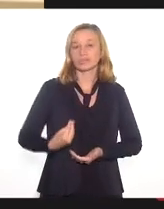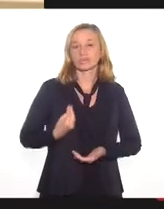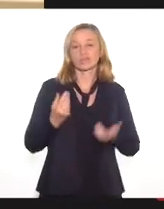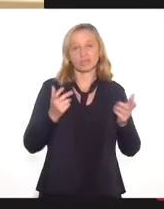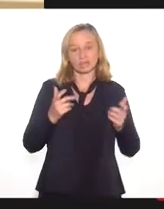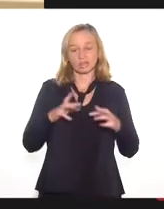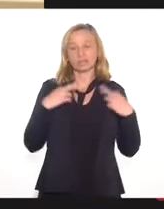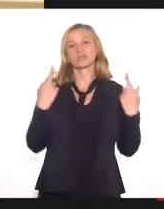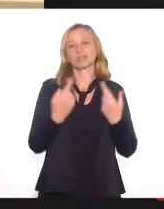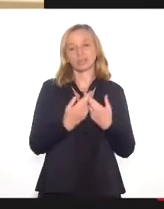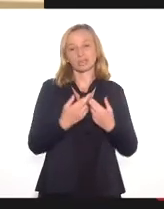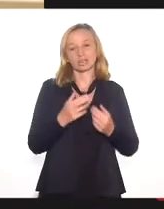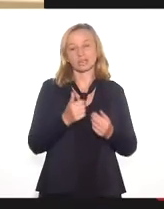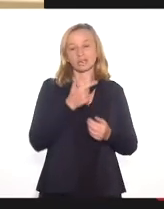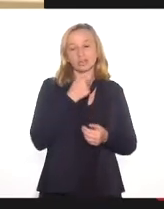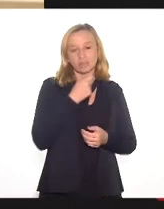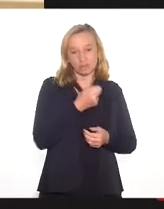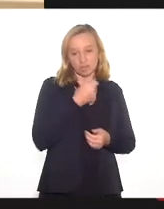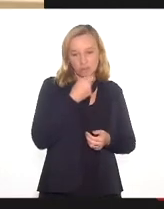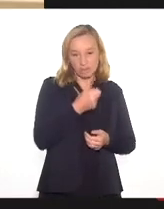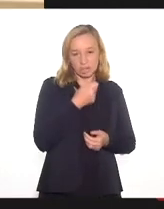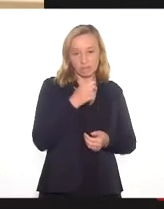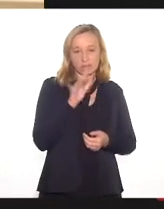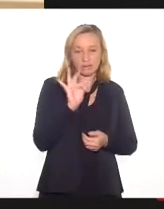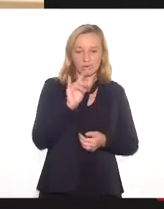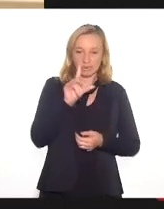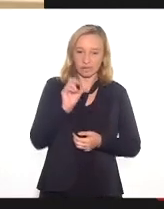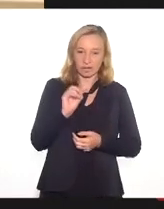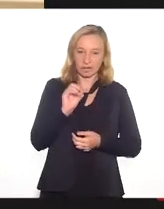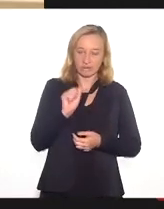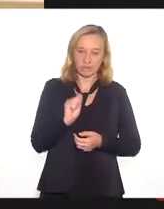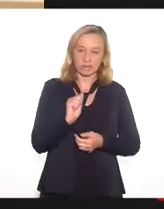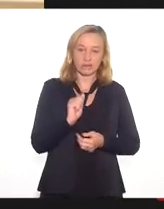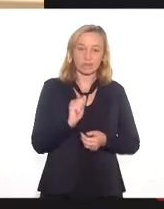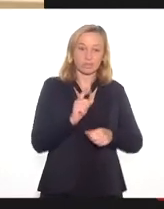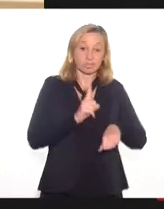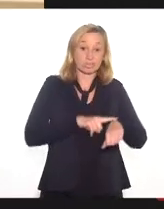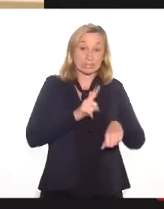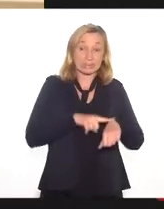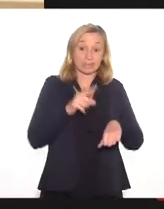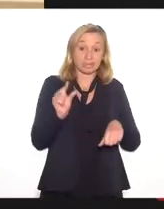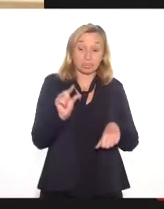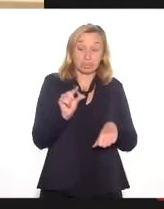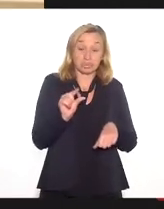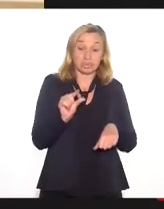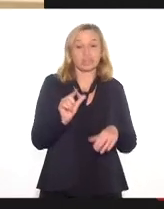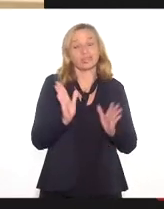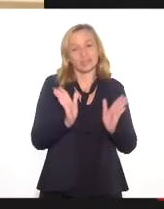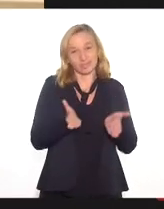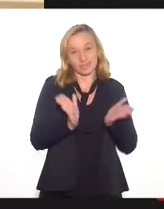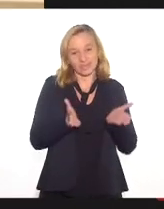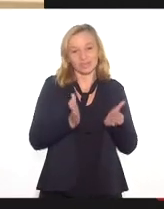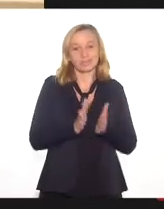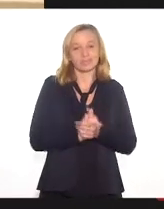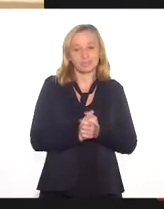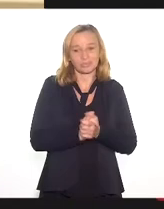da jornalista Flávia Oliveira, que tem um tempo aí enxuto. Então, hoje,